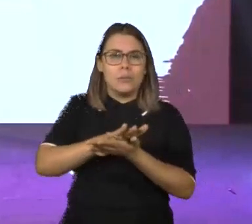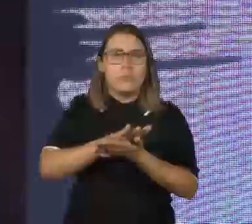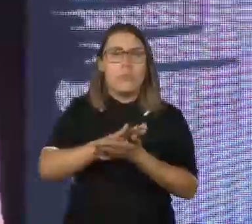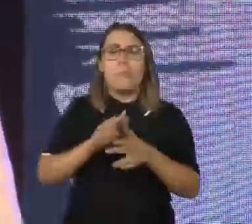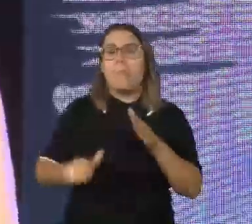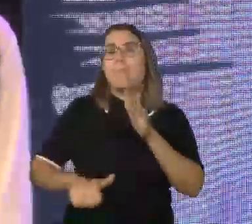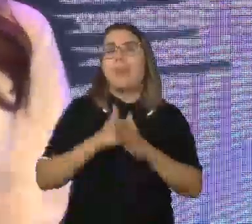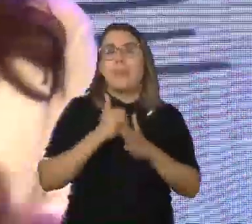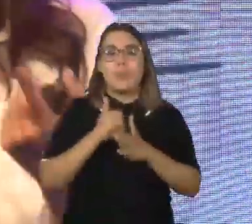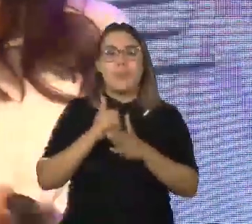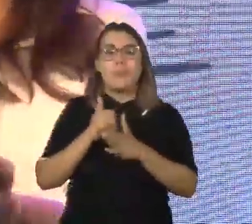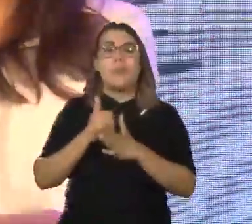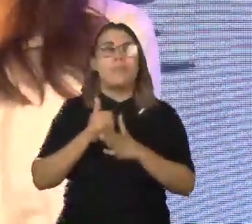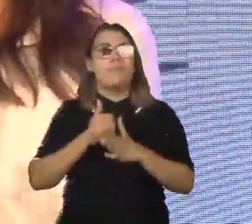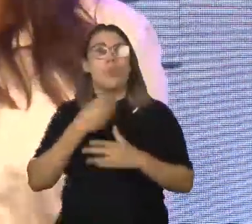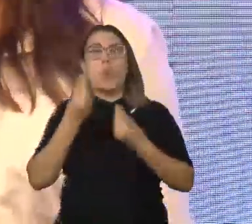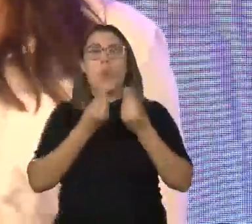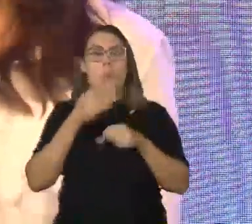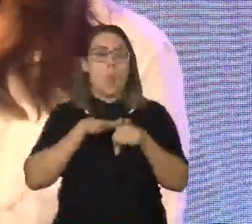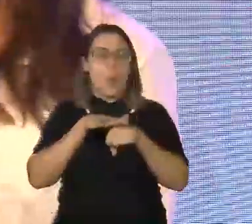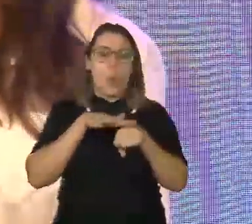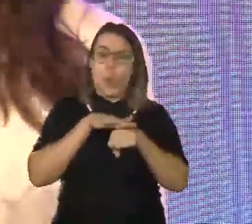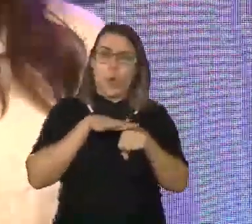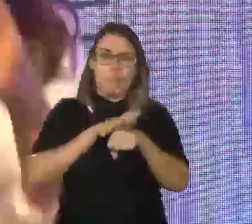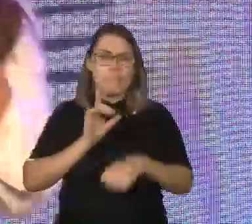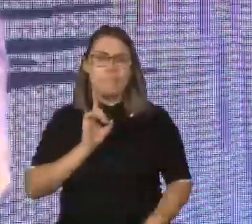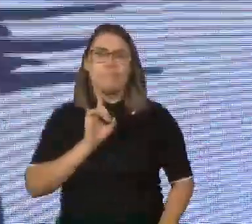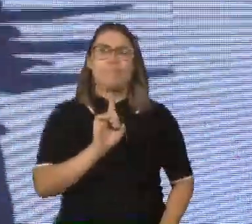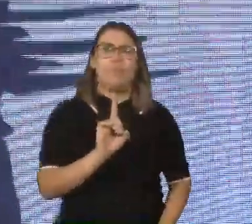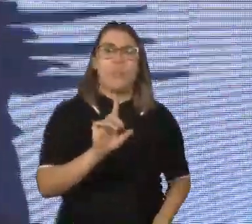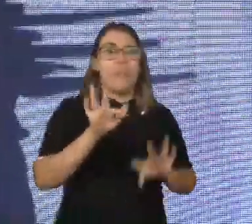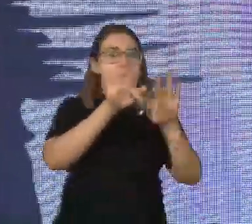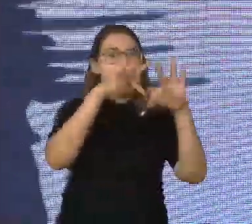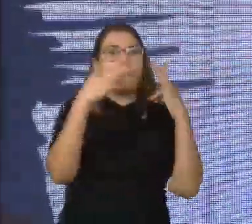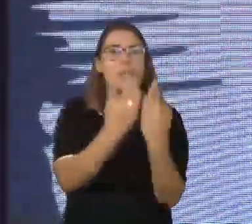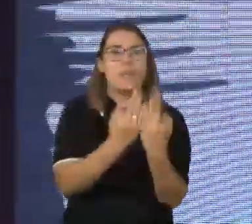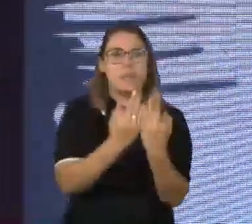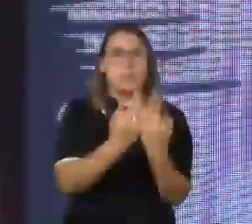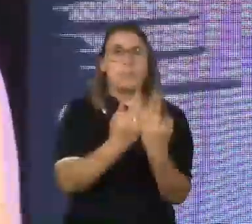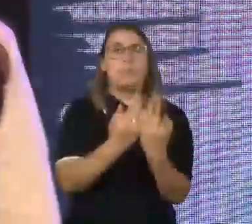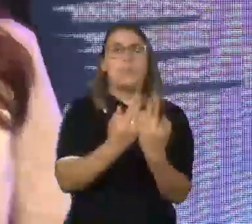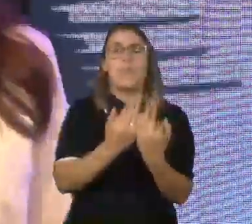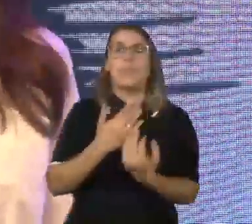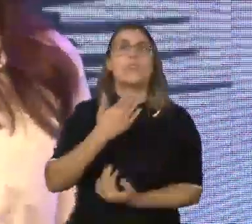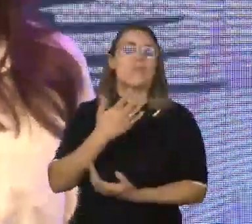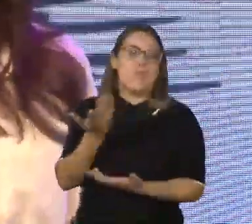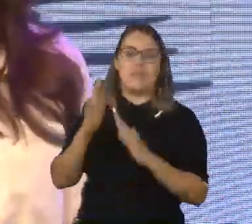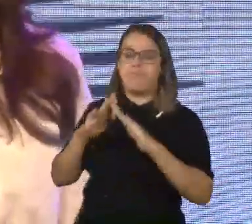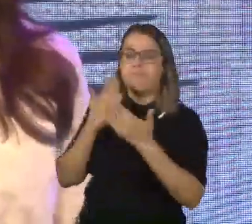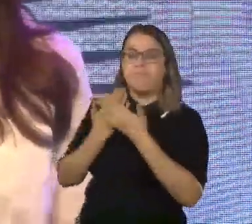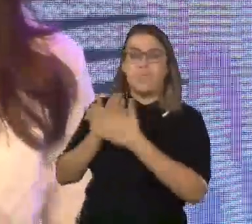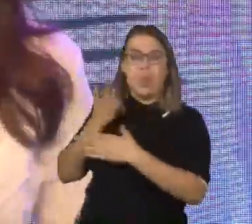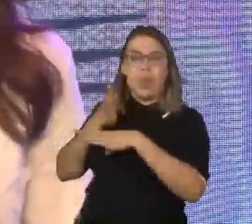na abordagem. A minha primeira dica como mentora desse congresso vai para as famílias. Quando a gente vai pedir uma vaga numa